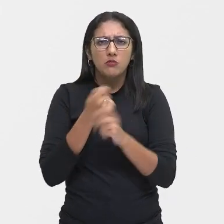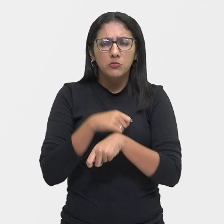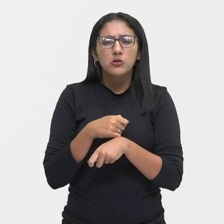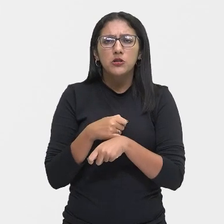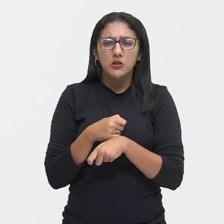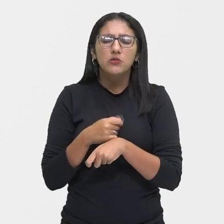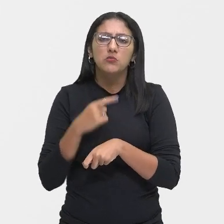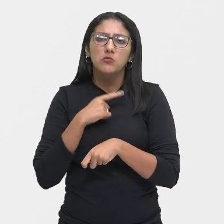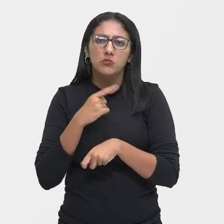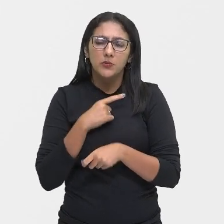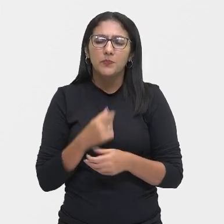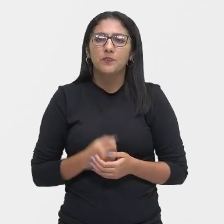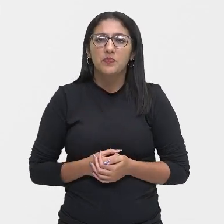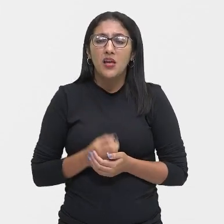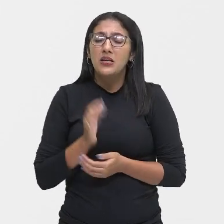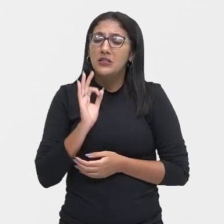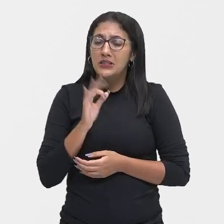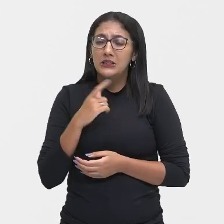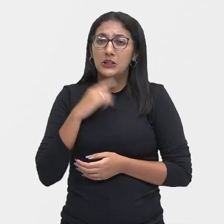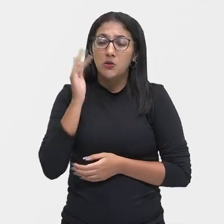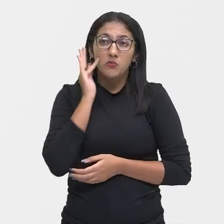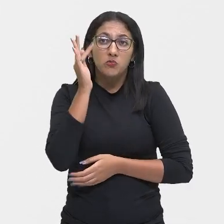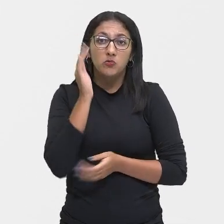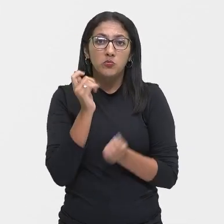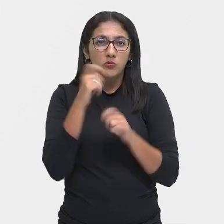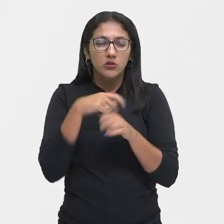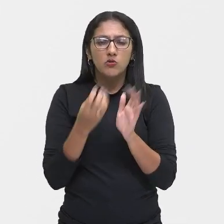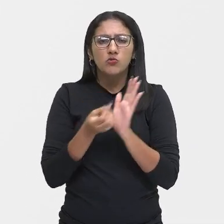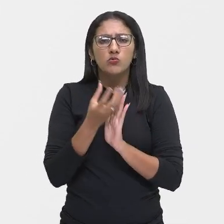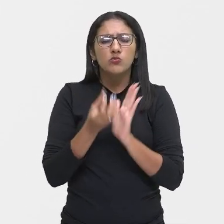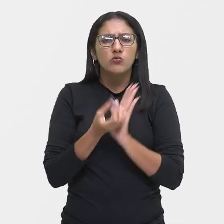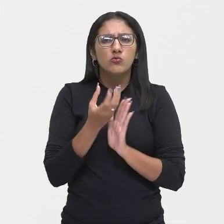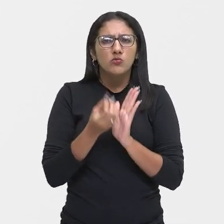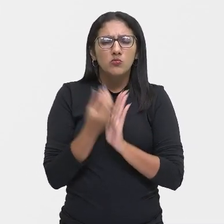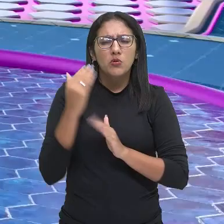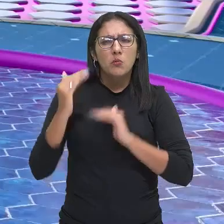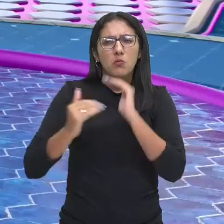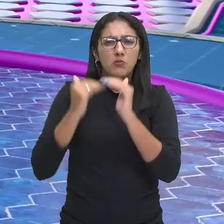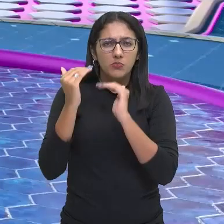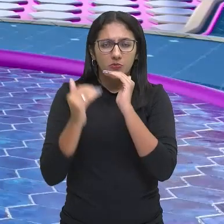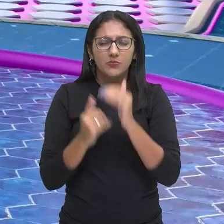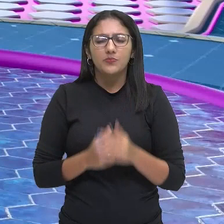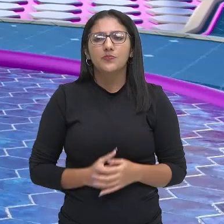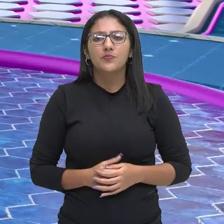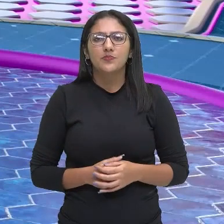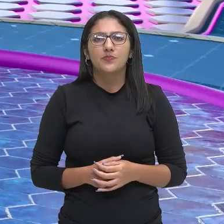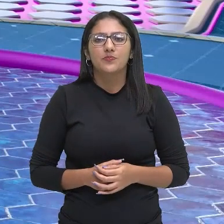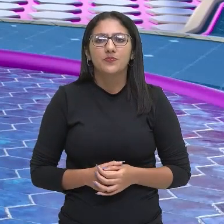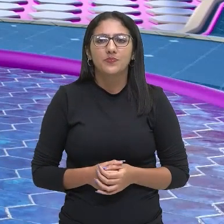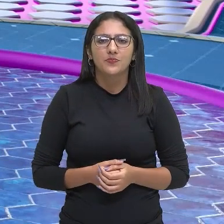e que certamente serão criados também outros gêneros ao longo do tempo.